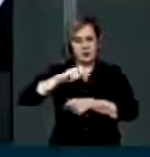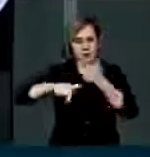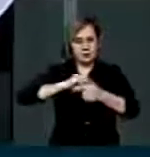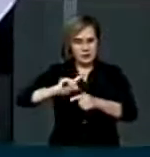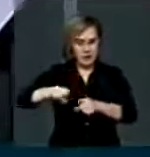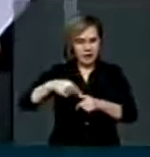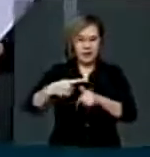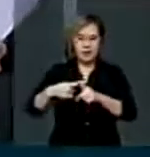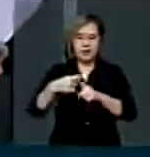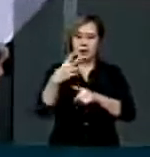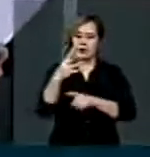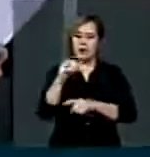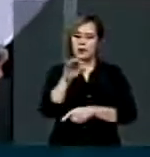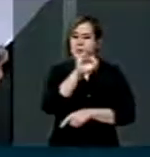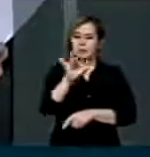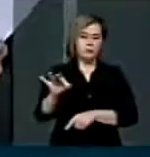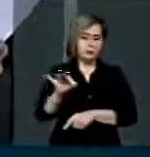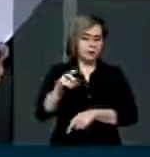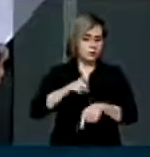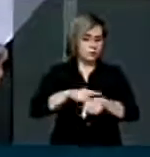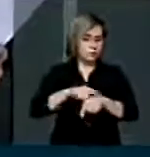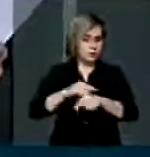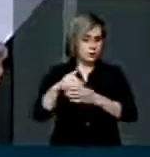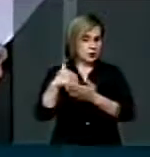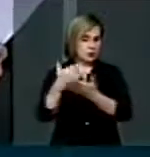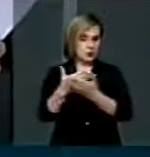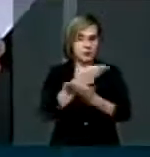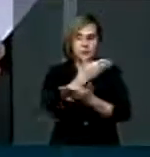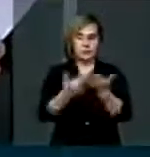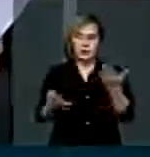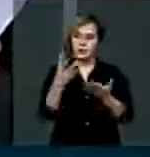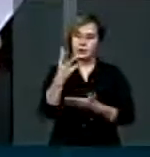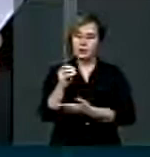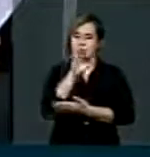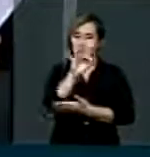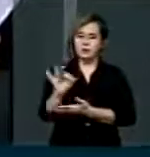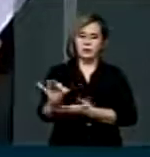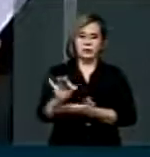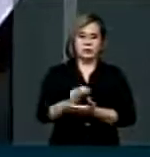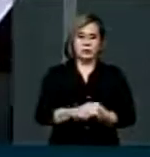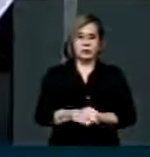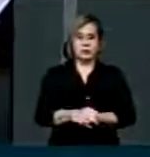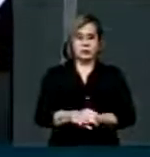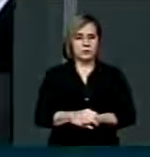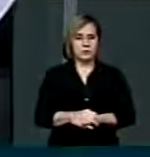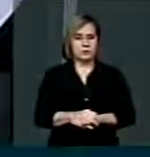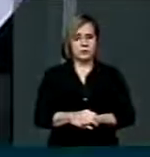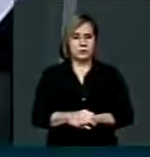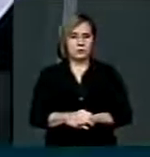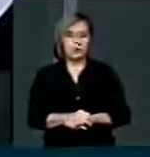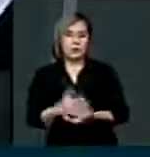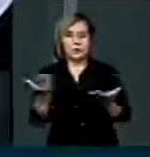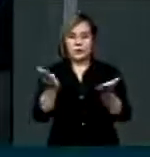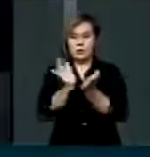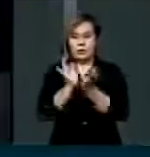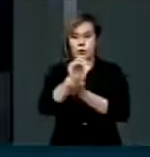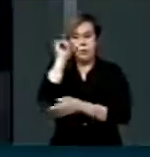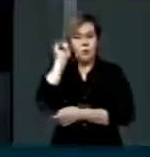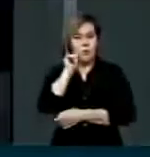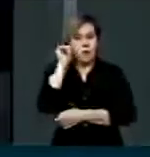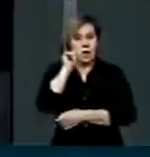mais 40%. Ele perde 40% se não trabalhar mais 8 anos. E para as mulheres